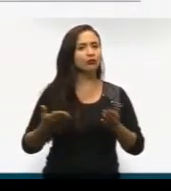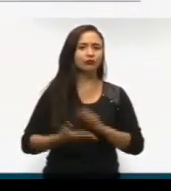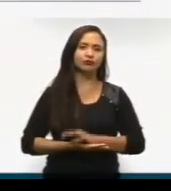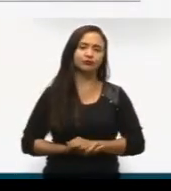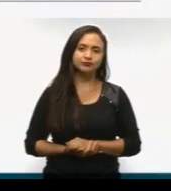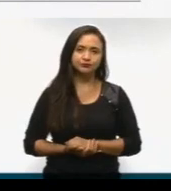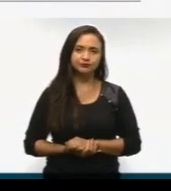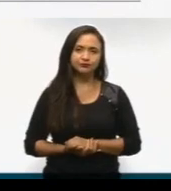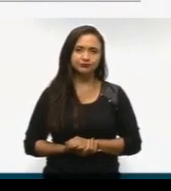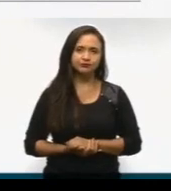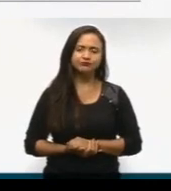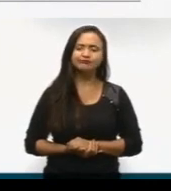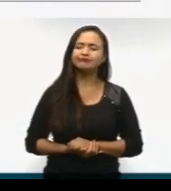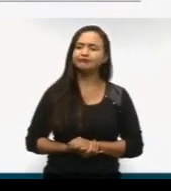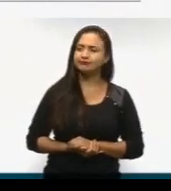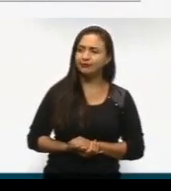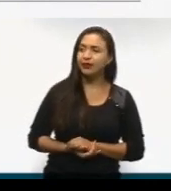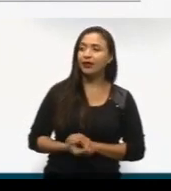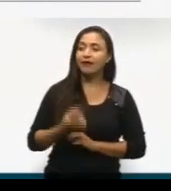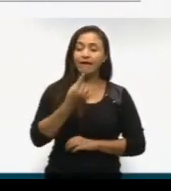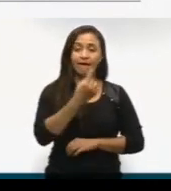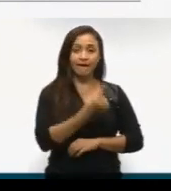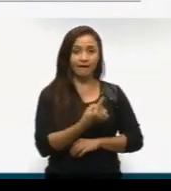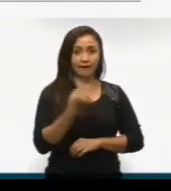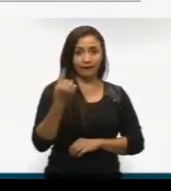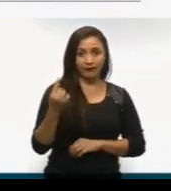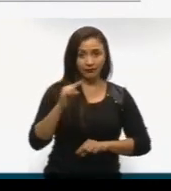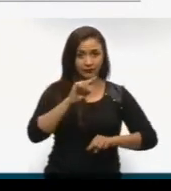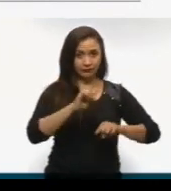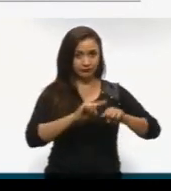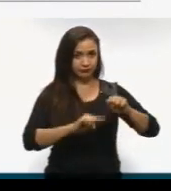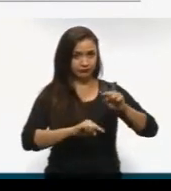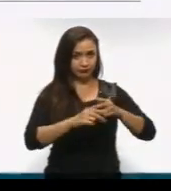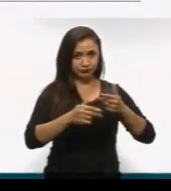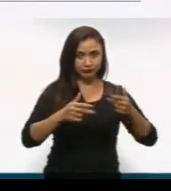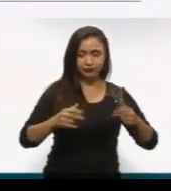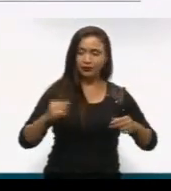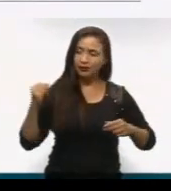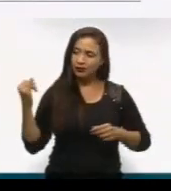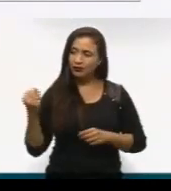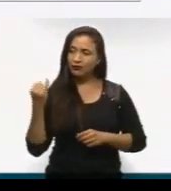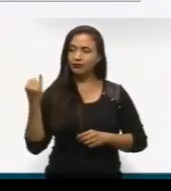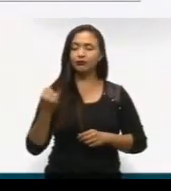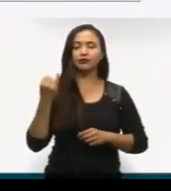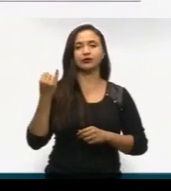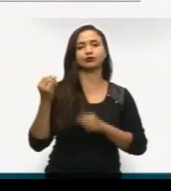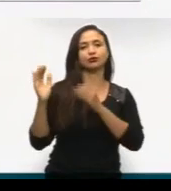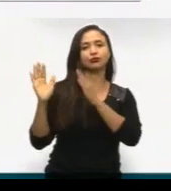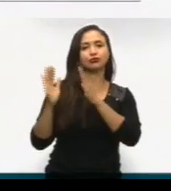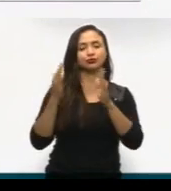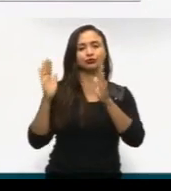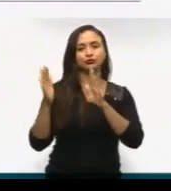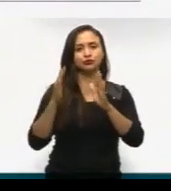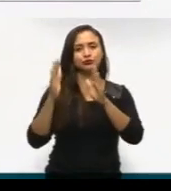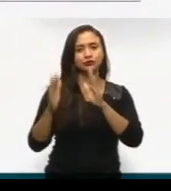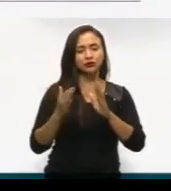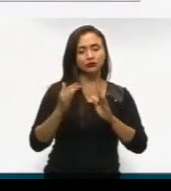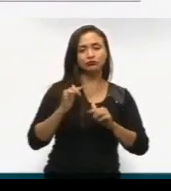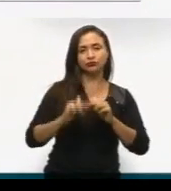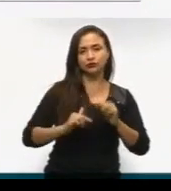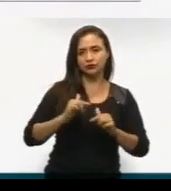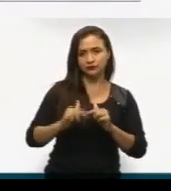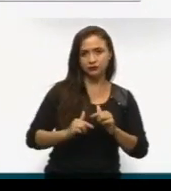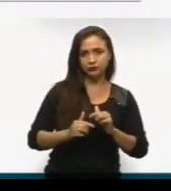Então, insumo é cada um dos elementos essenciais para a produção de um determinado produto ou